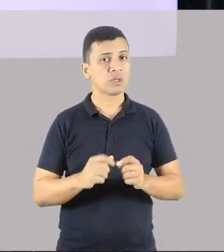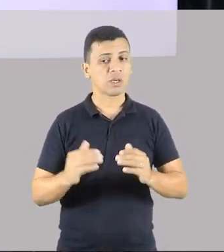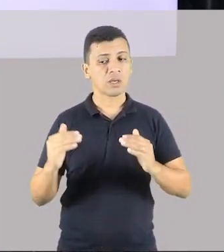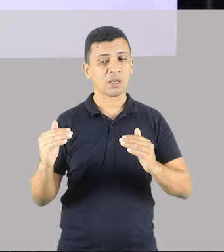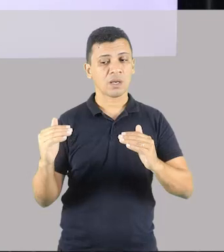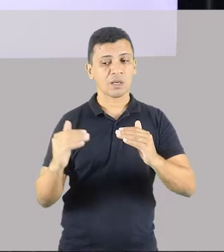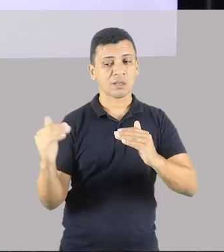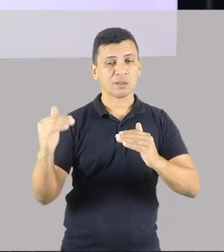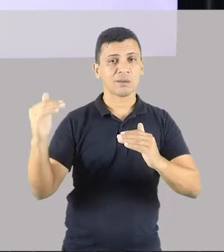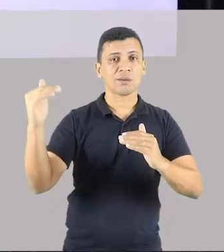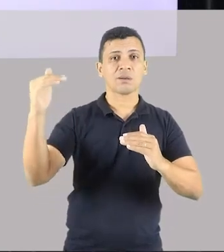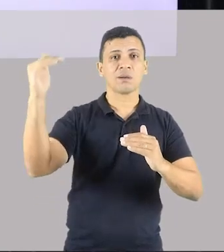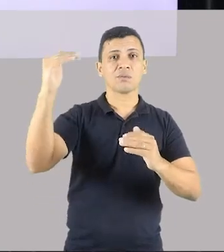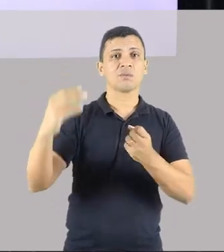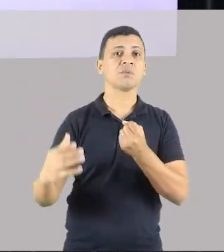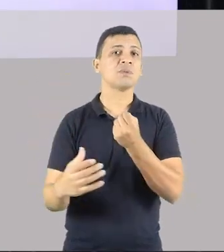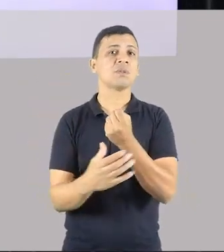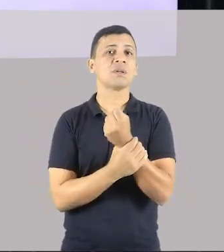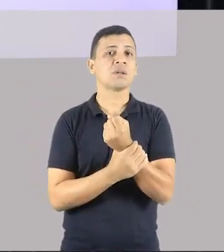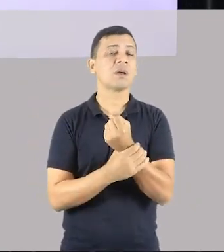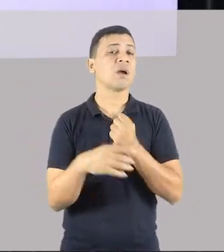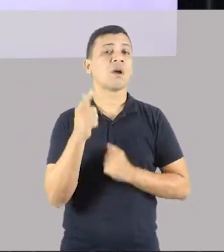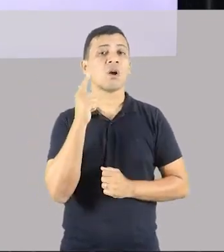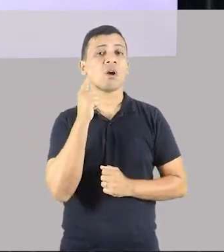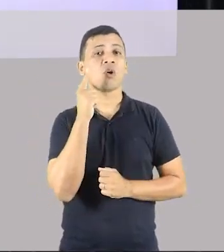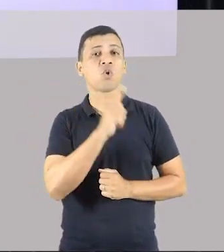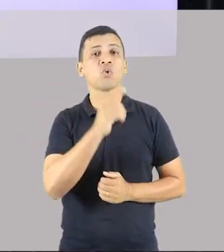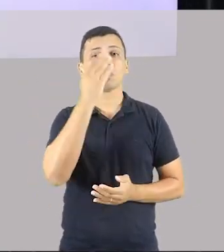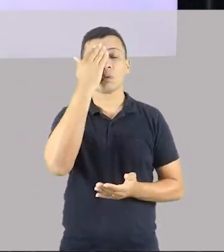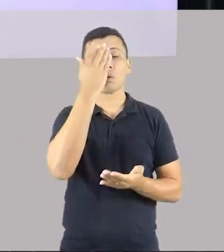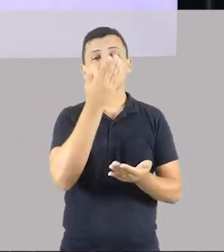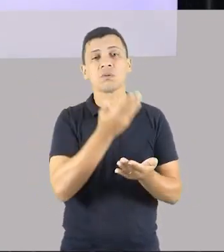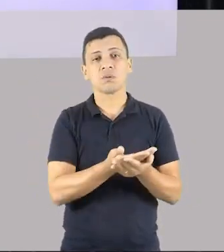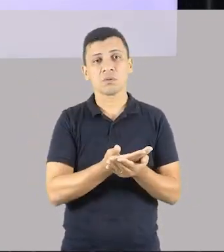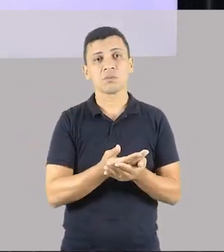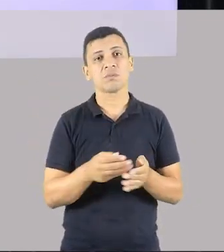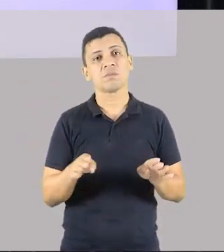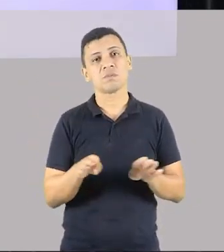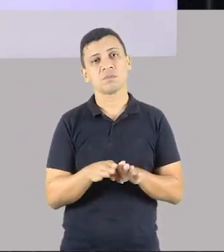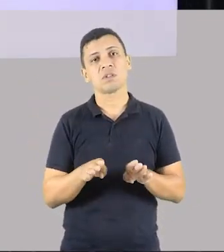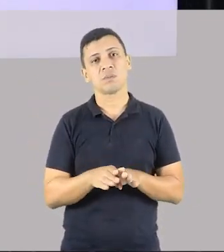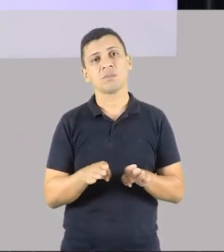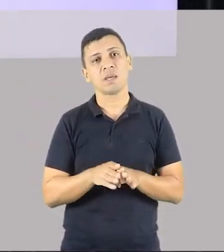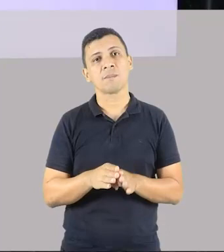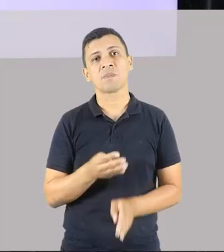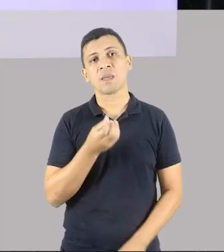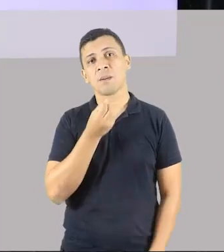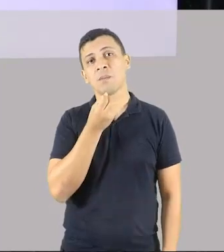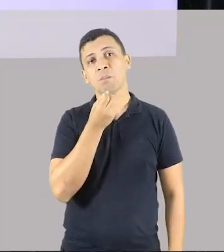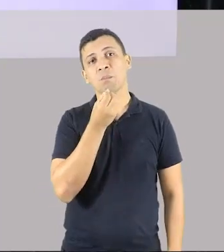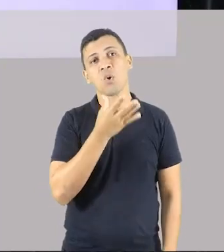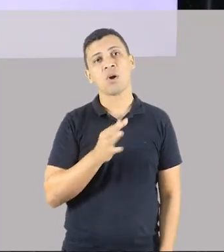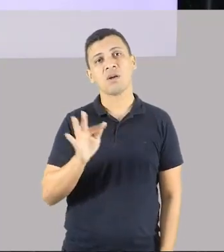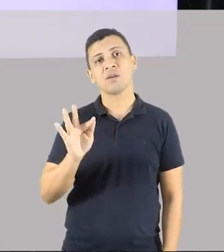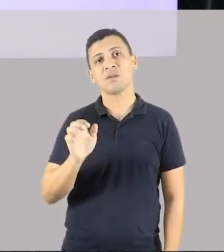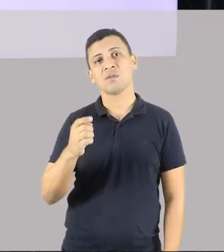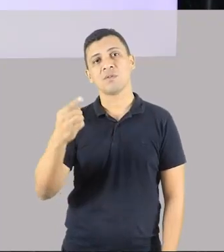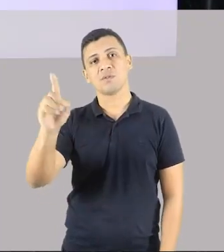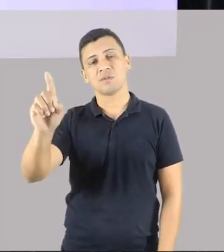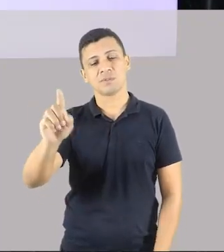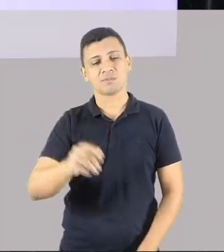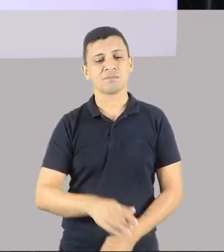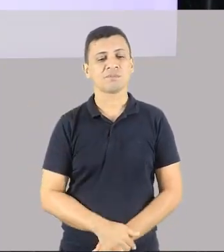segurança jurídica para garantir a confiança, a confiabilidade e a boa-fé nas relações. O interesse